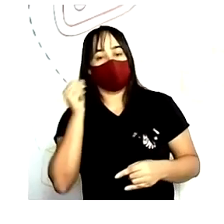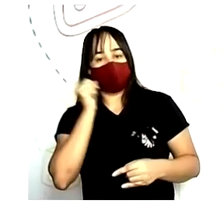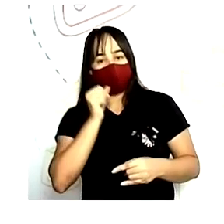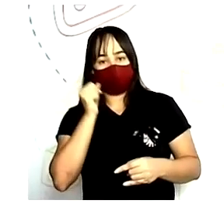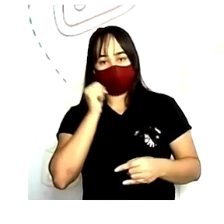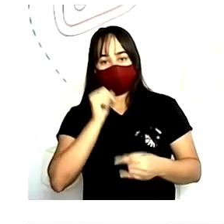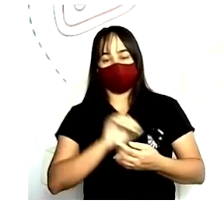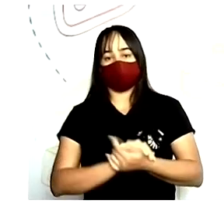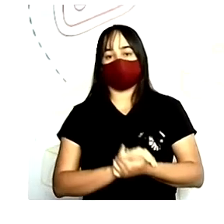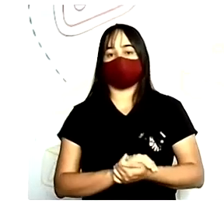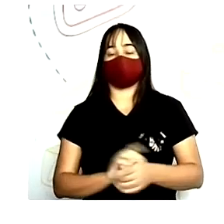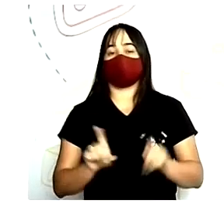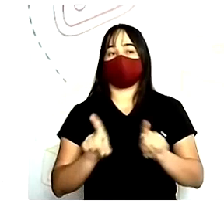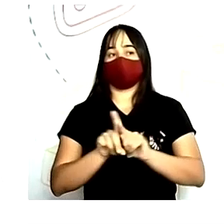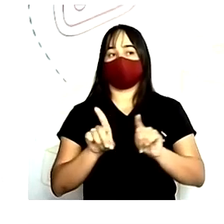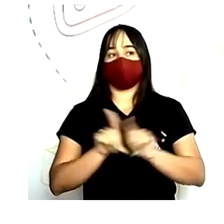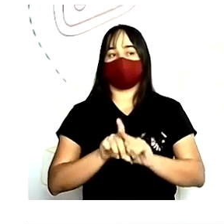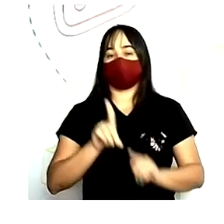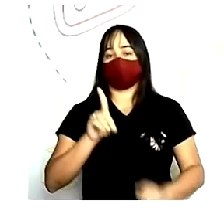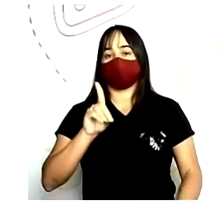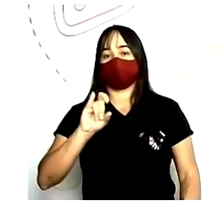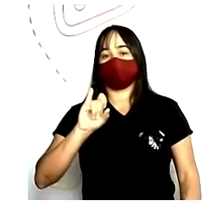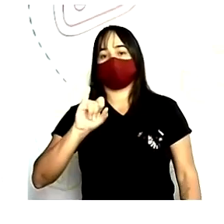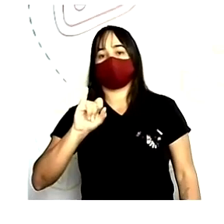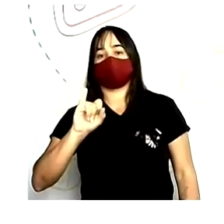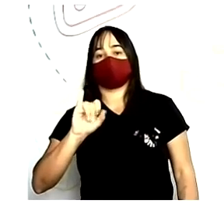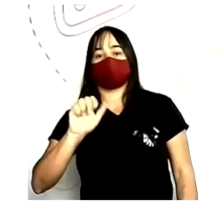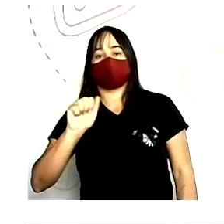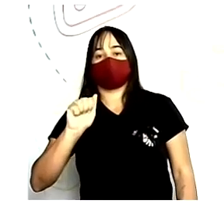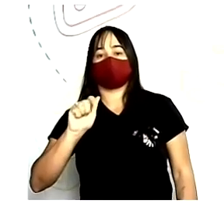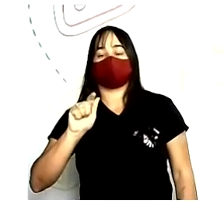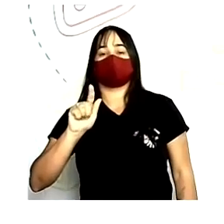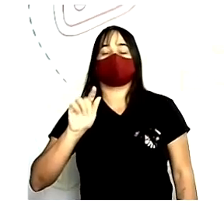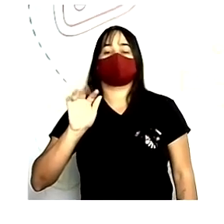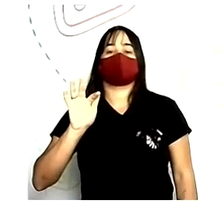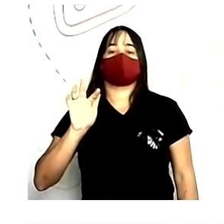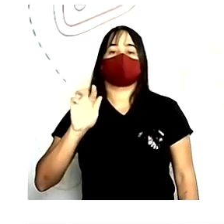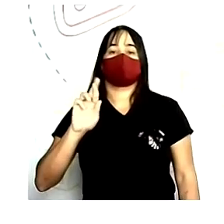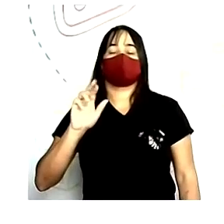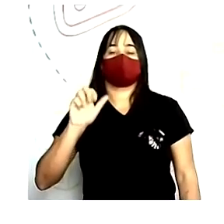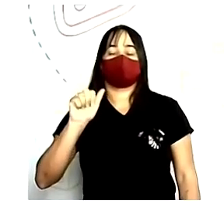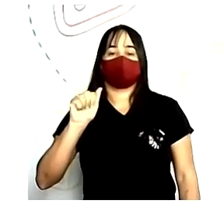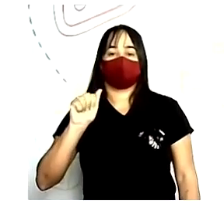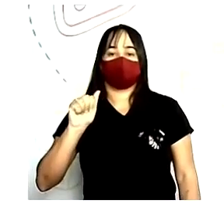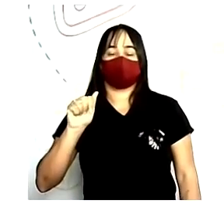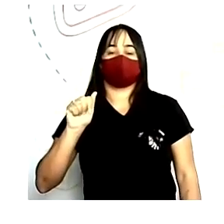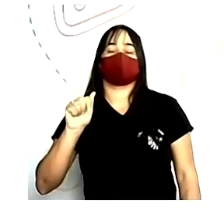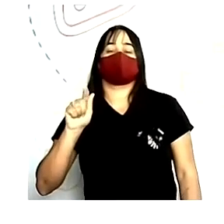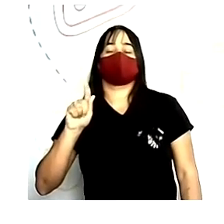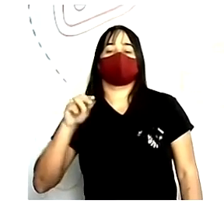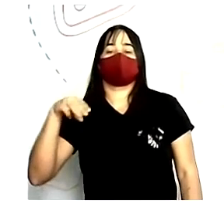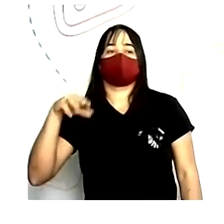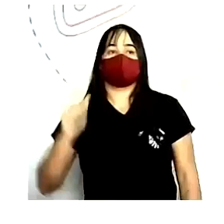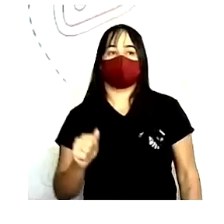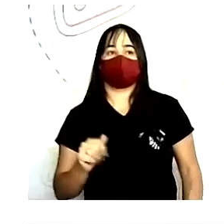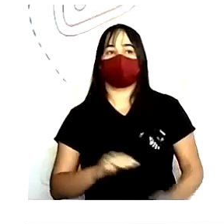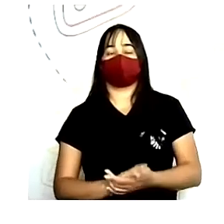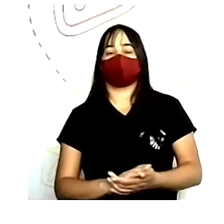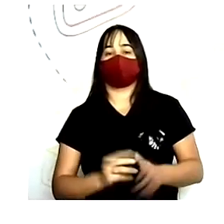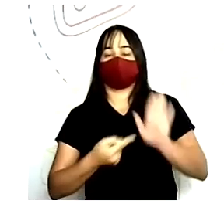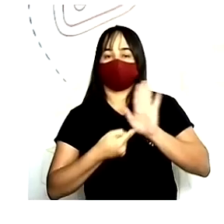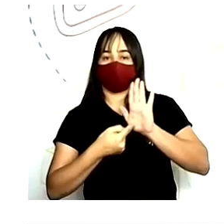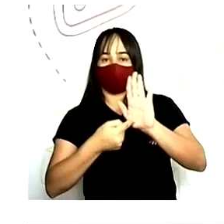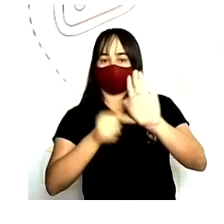camisinha, o diafragma e as espermicidas. Tá aí alguns exemplos, ó. O preservativo, que é bastante conhecido,